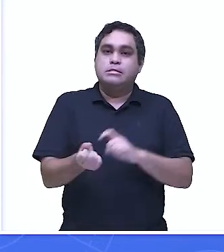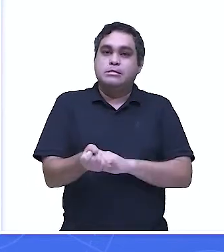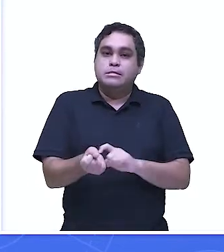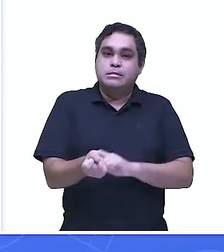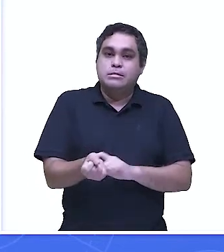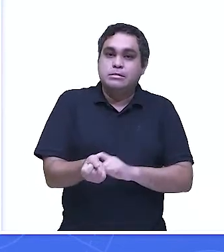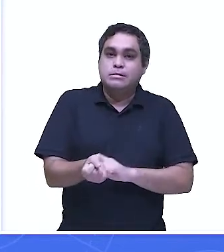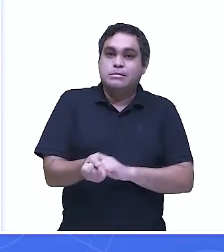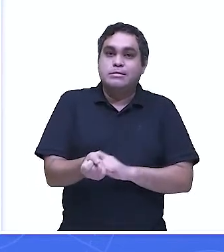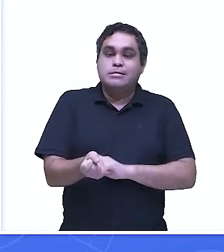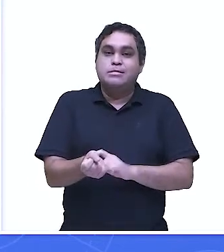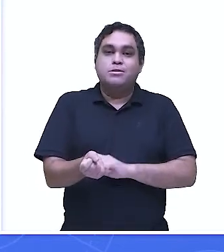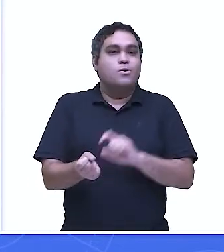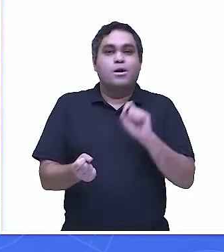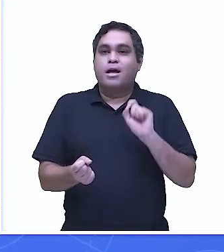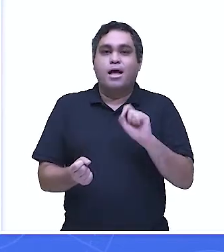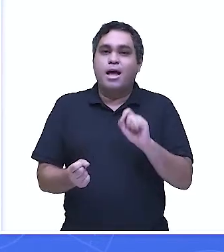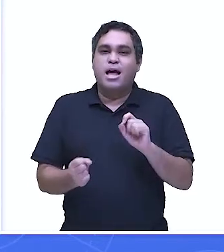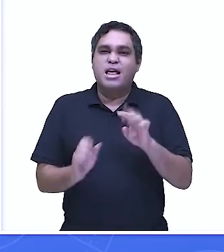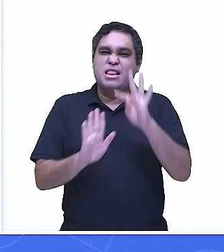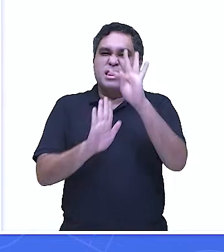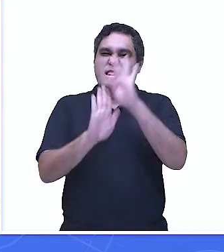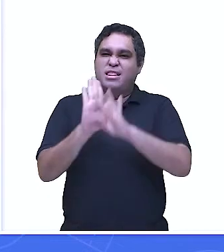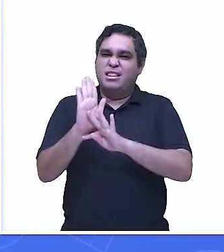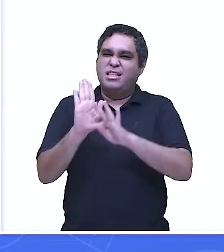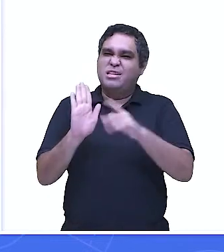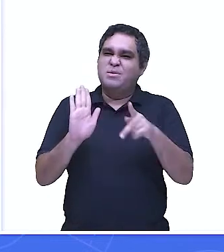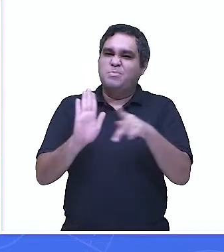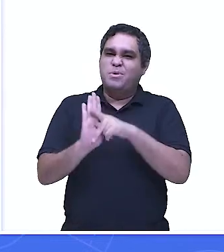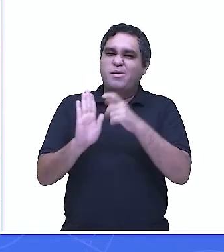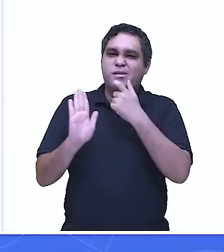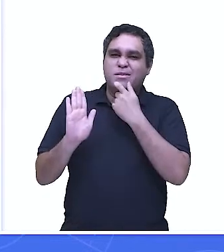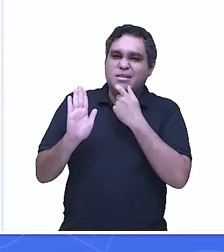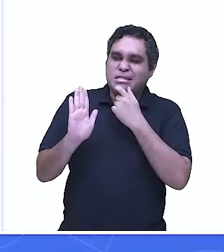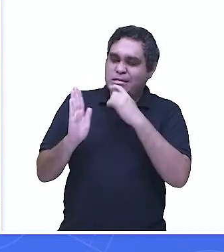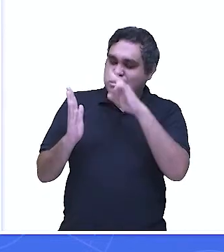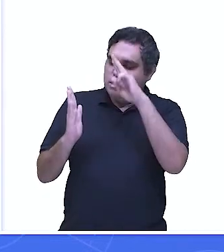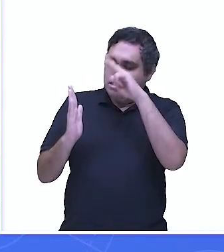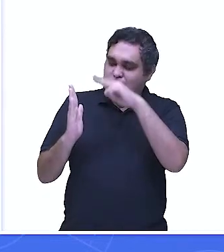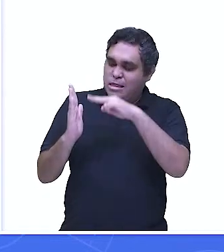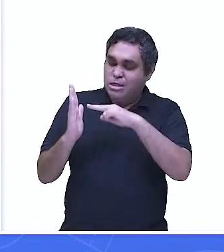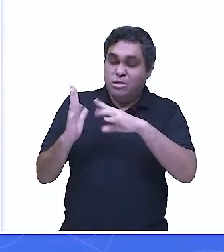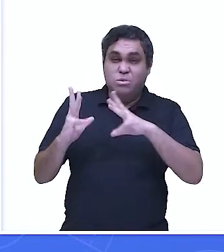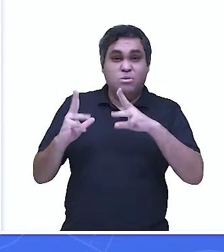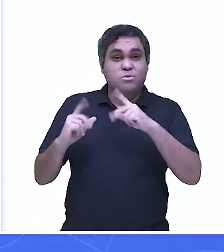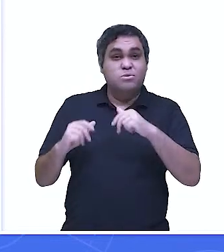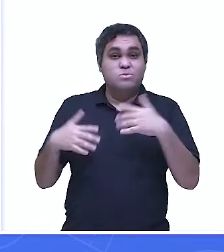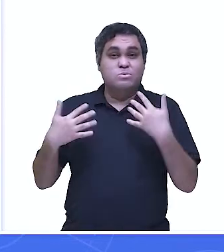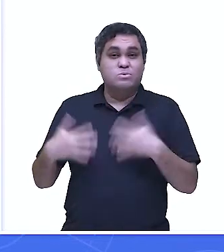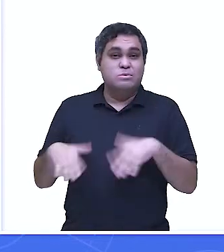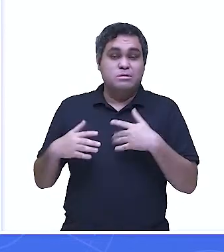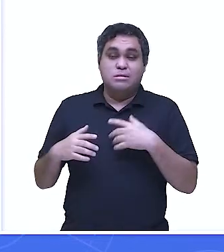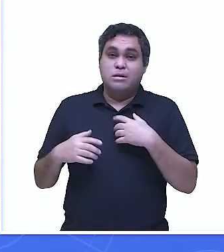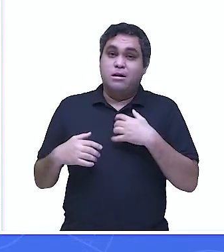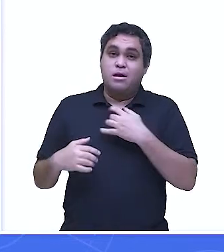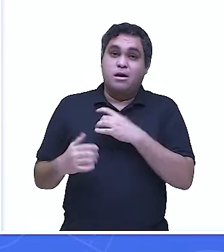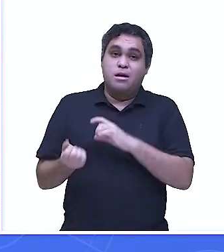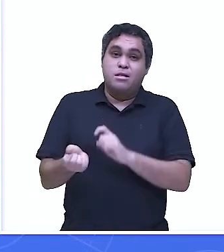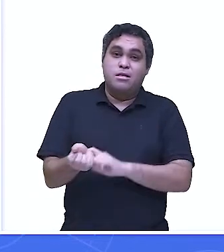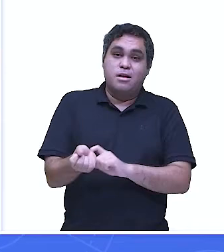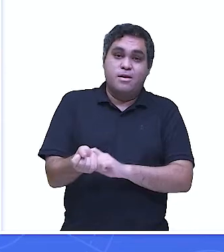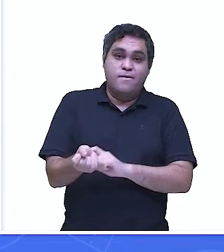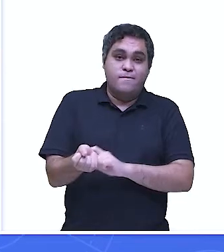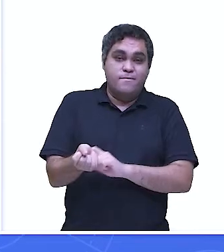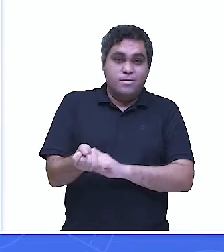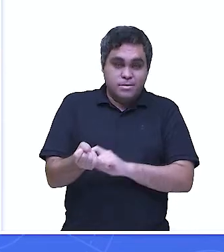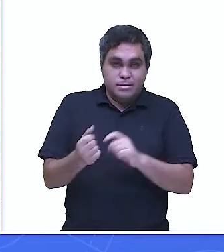mini infartos, são aqueles textos em inglês, tudo em inglês, nos concursos, no Enem, no CIR, no PSC e por aí